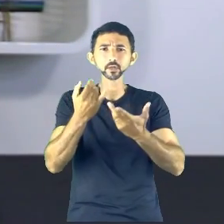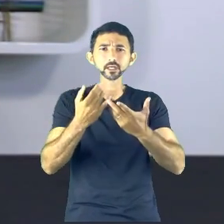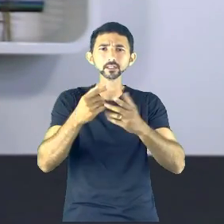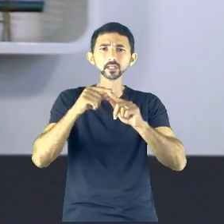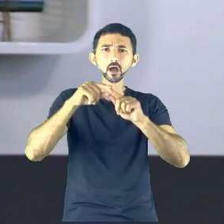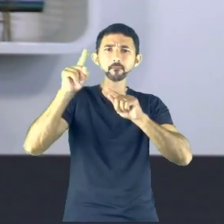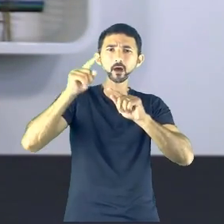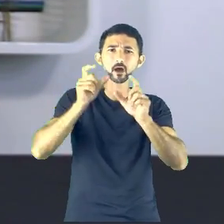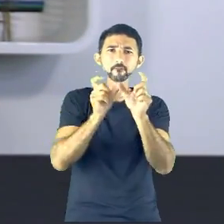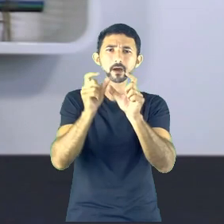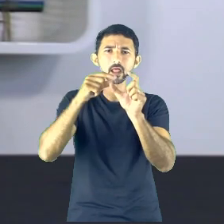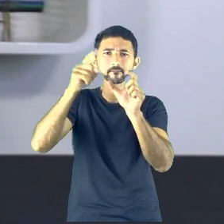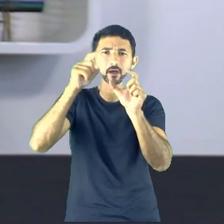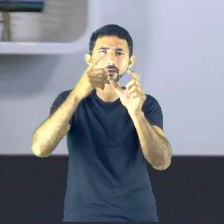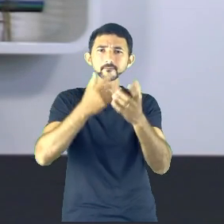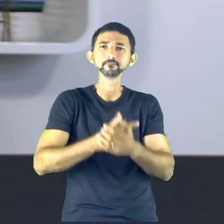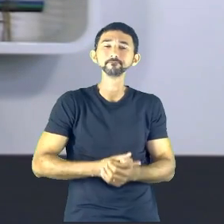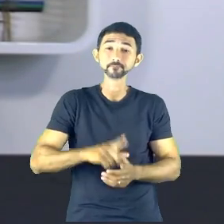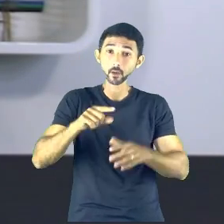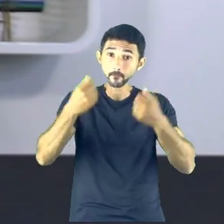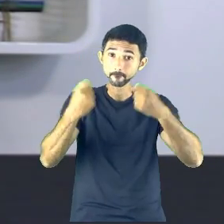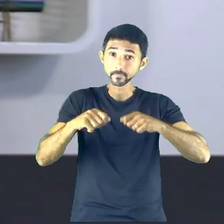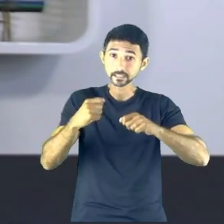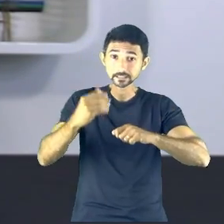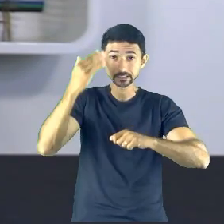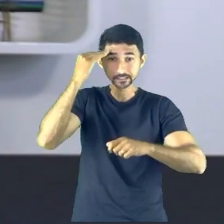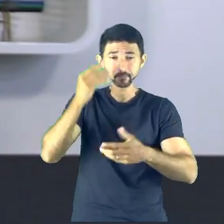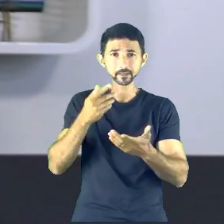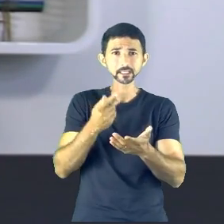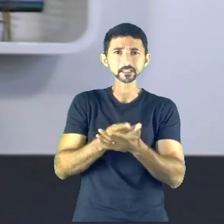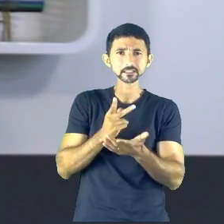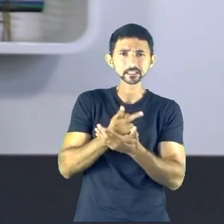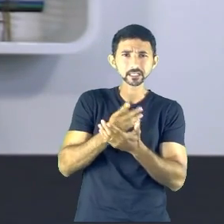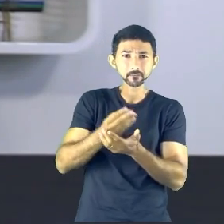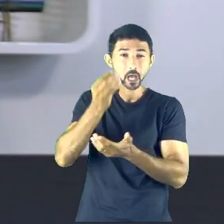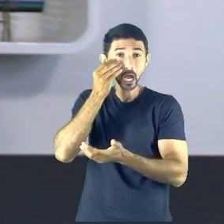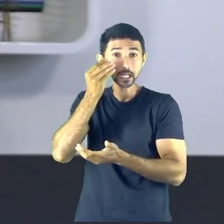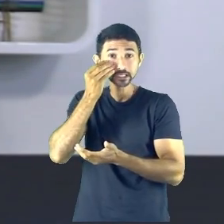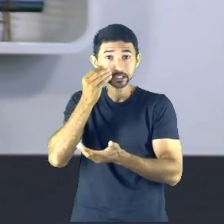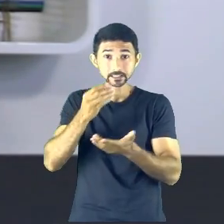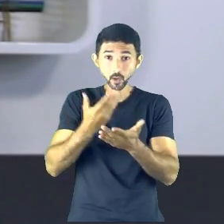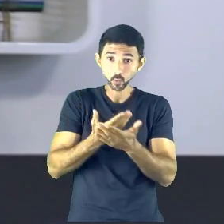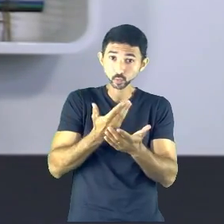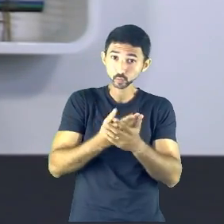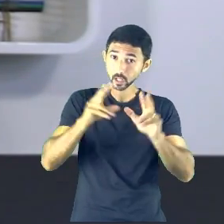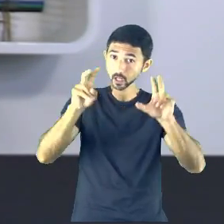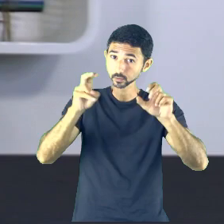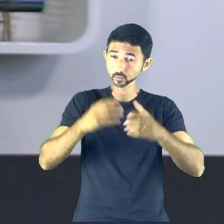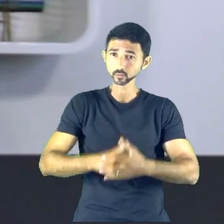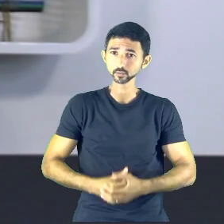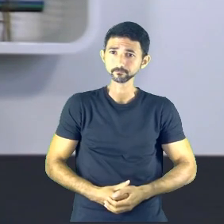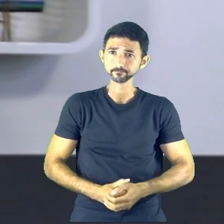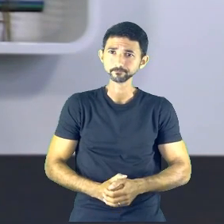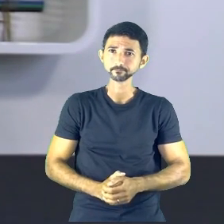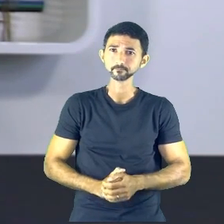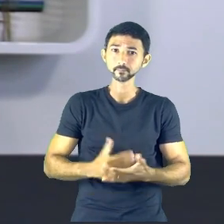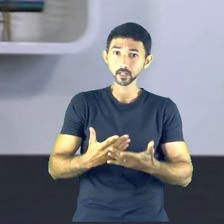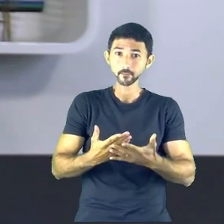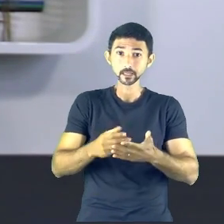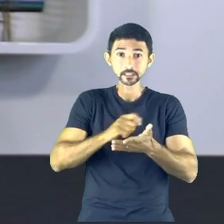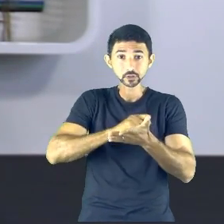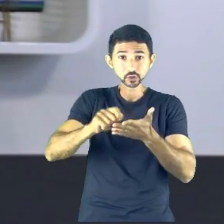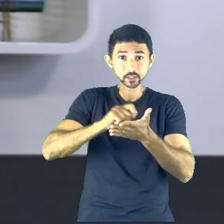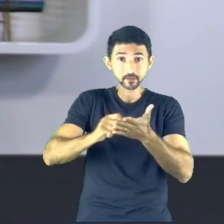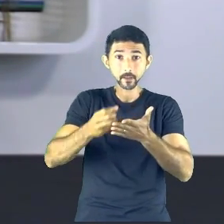perceberam a importância do uso dos acentos? Pois é, por isso a necessidade de nós sempre dedicarmos bastante atenção na hora de estudar esse assunto,